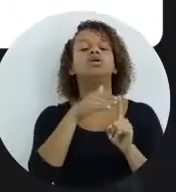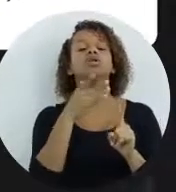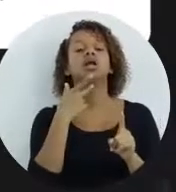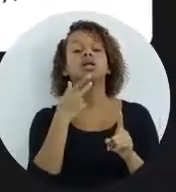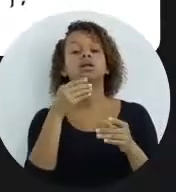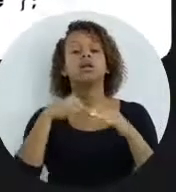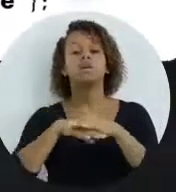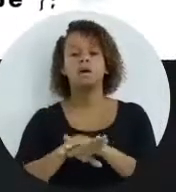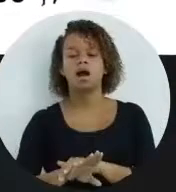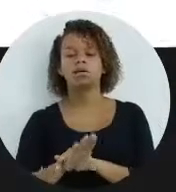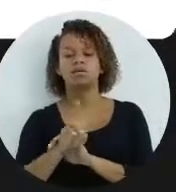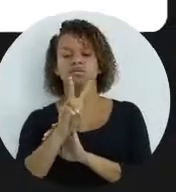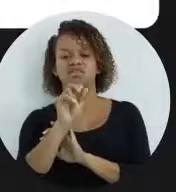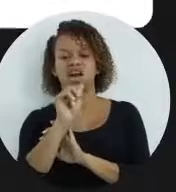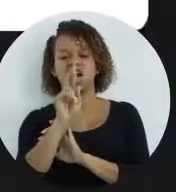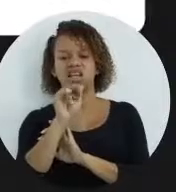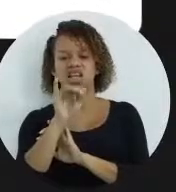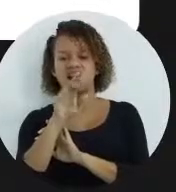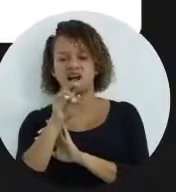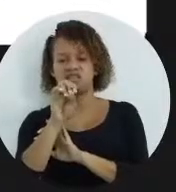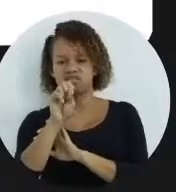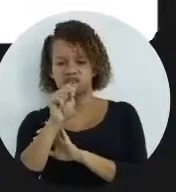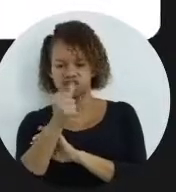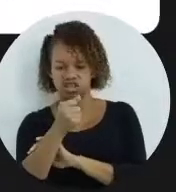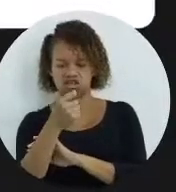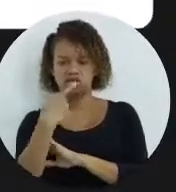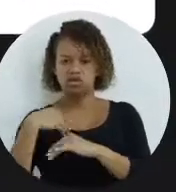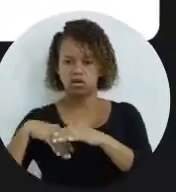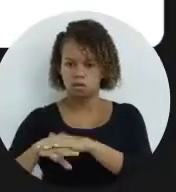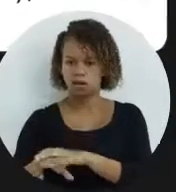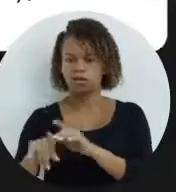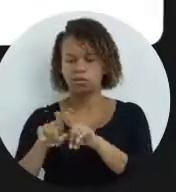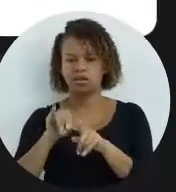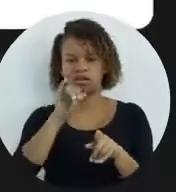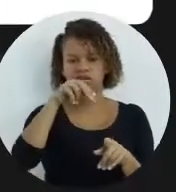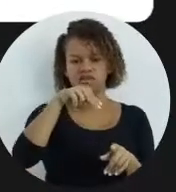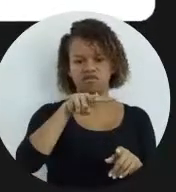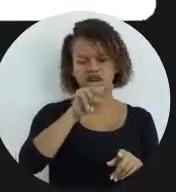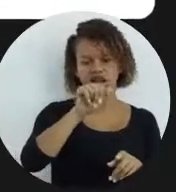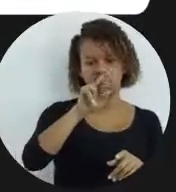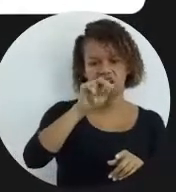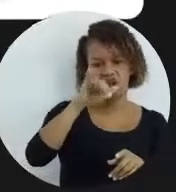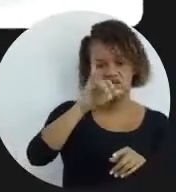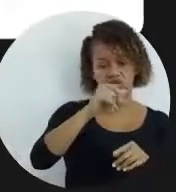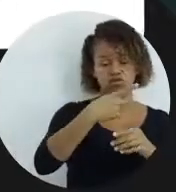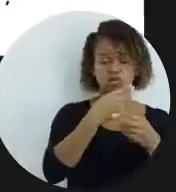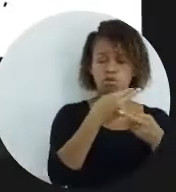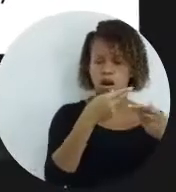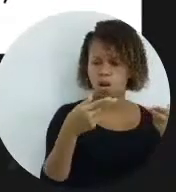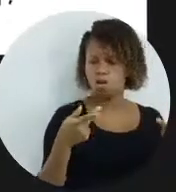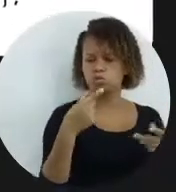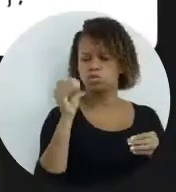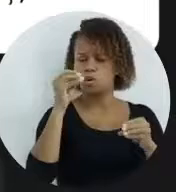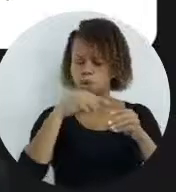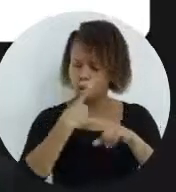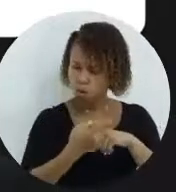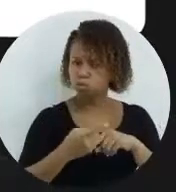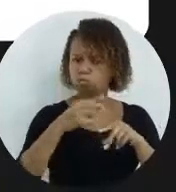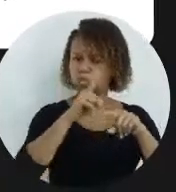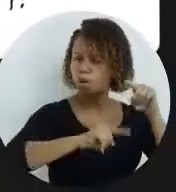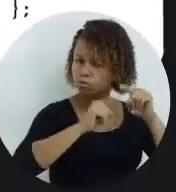guarda variáveis. E essas variáveis, elas podem guardar valores ou outros